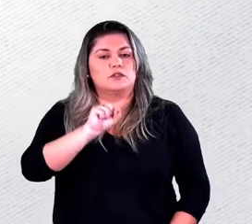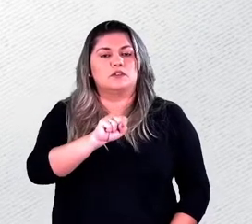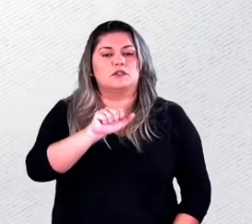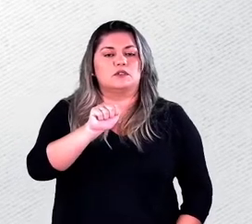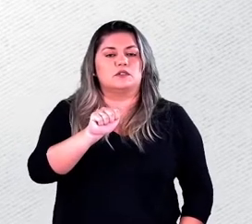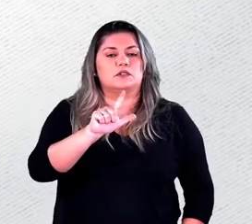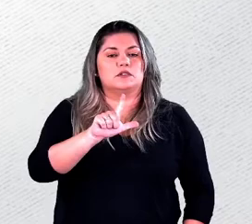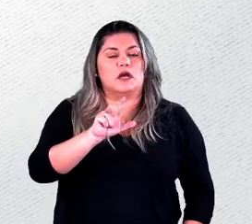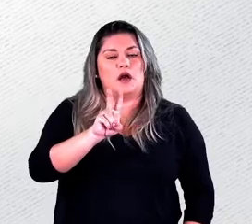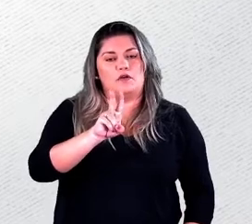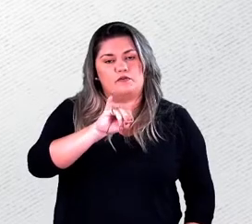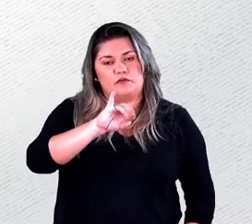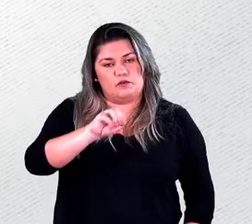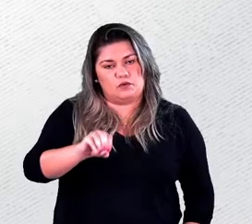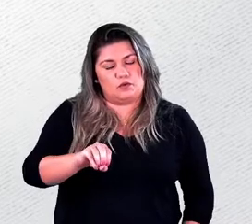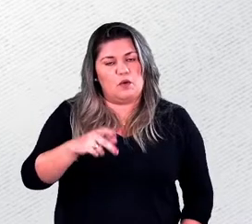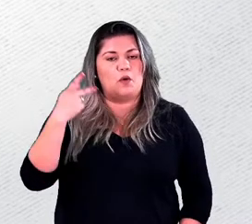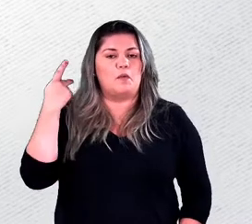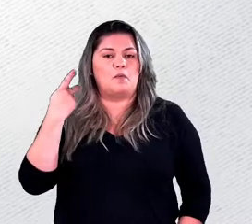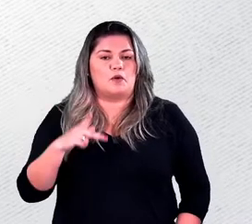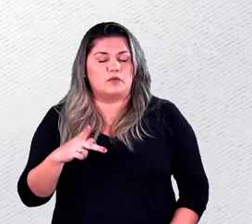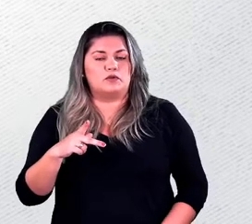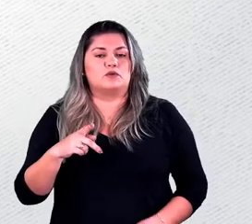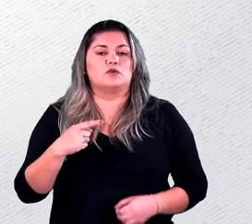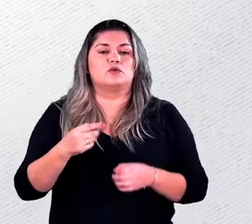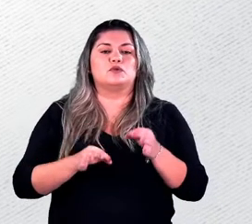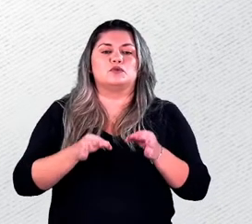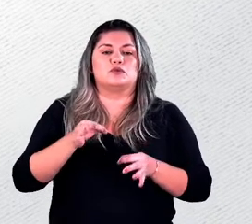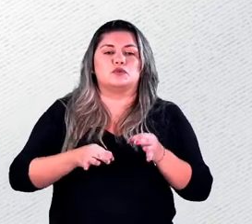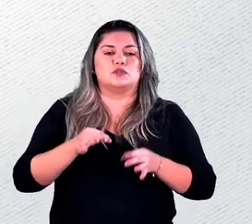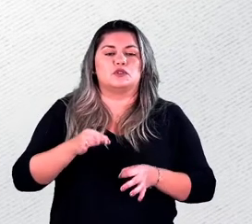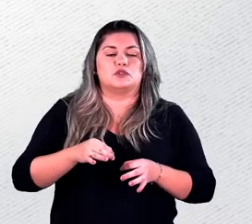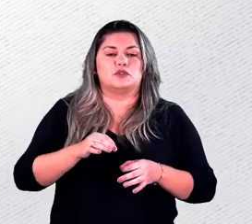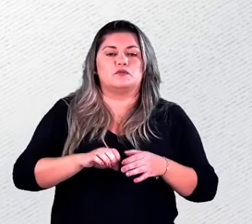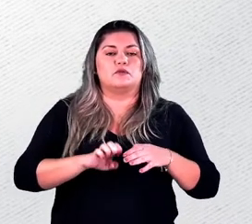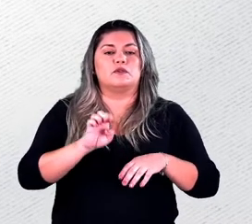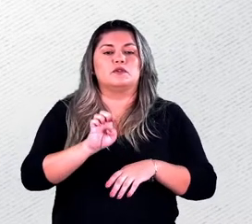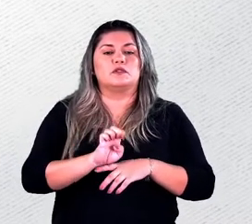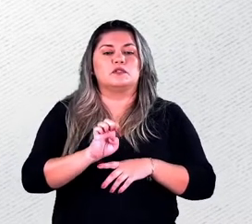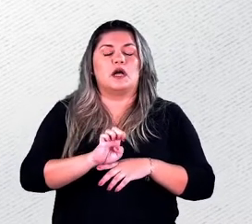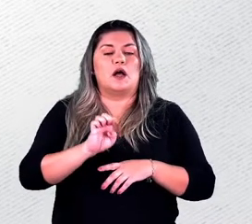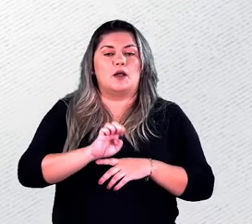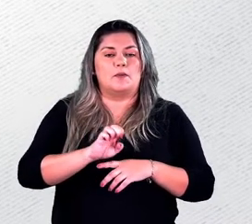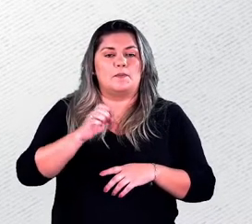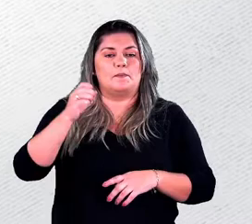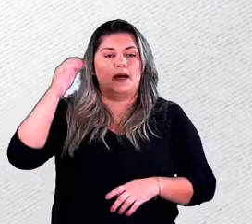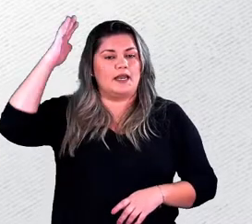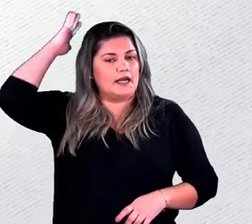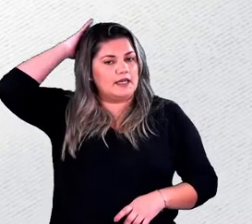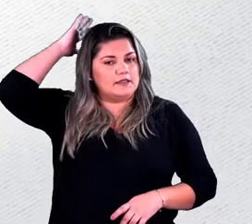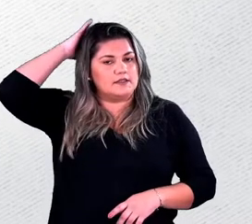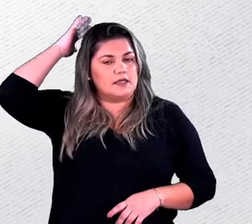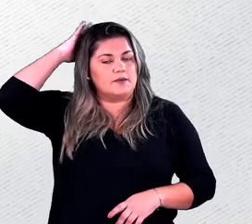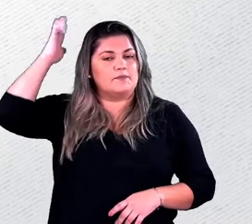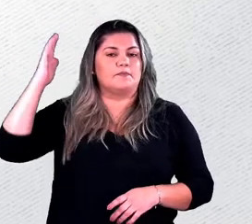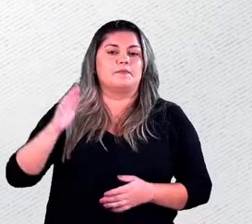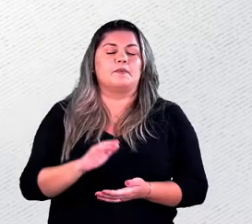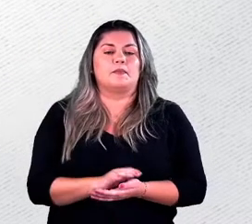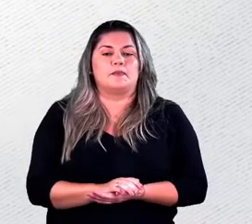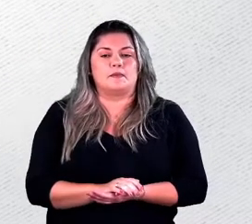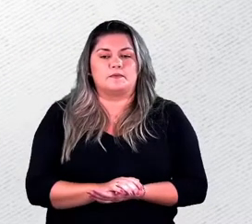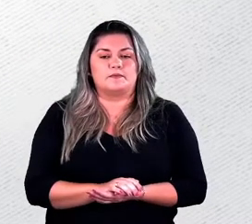Ruy bravo de Araújo promotor de justiça do Ministério Público do Pará Talita musembani administradora